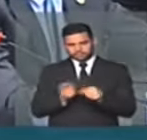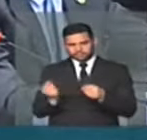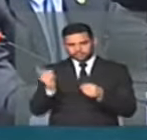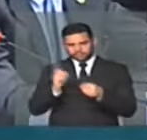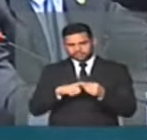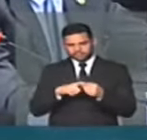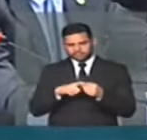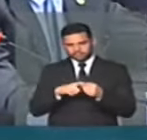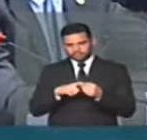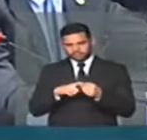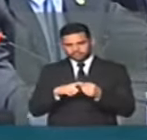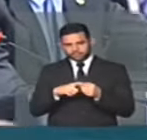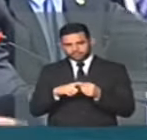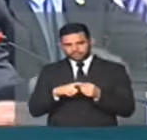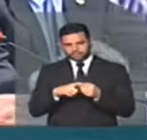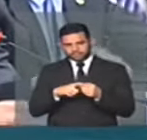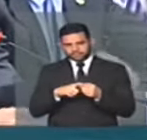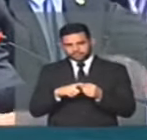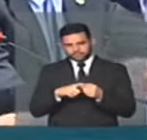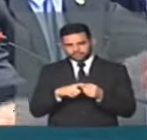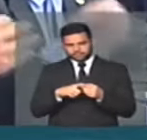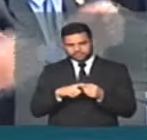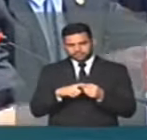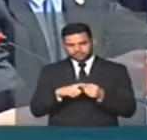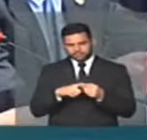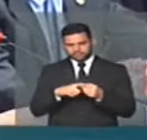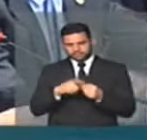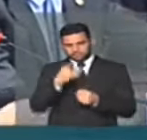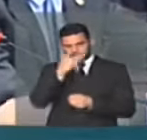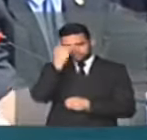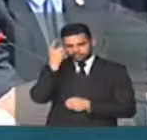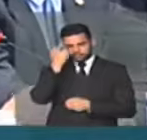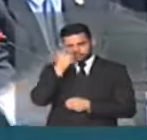ser recomposto. Deputado, o tempo de vocês está correndo.